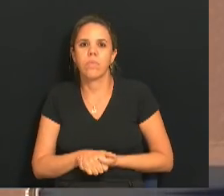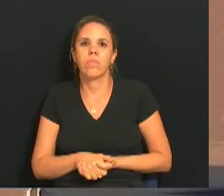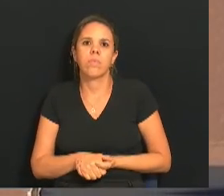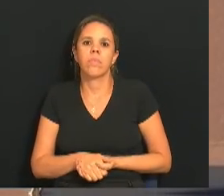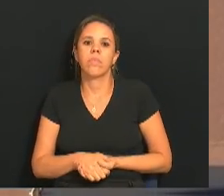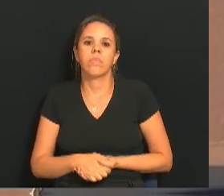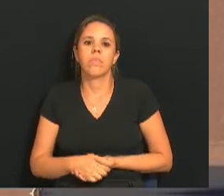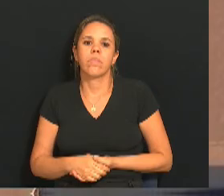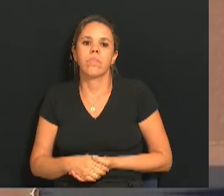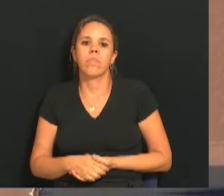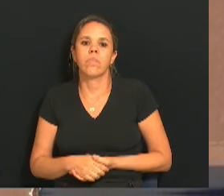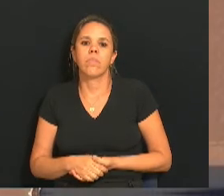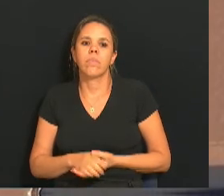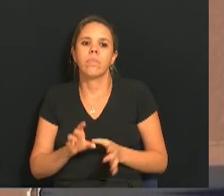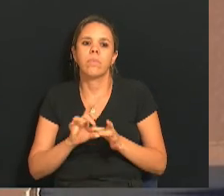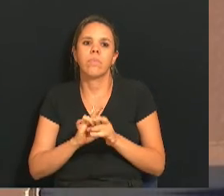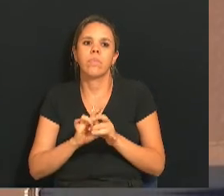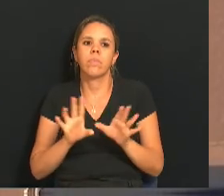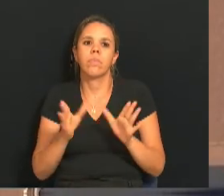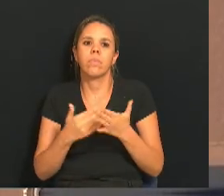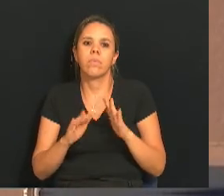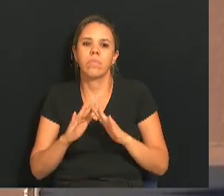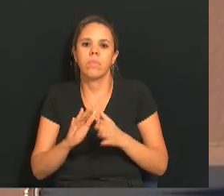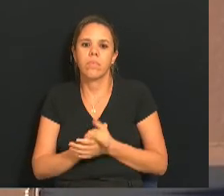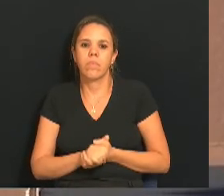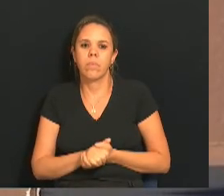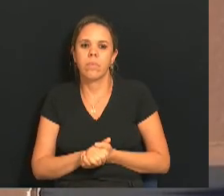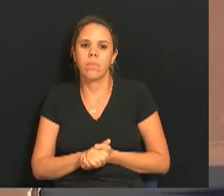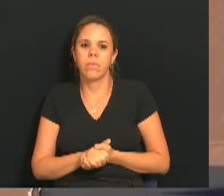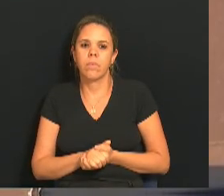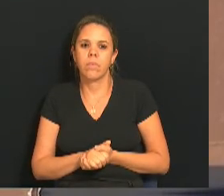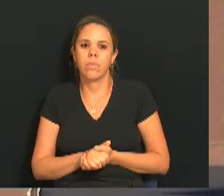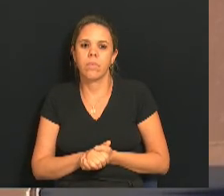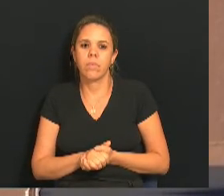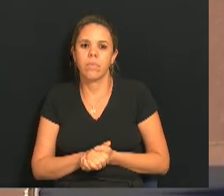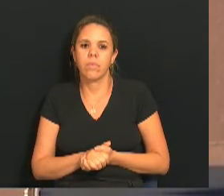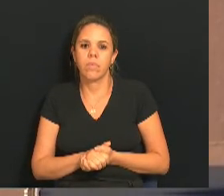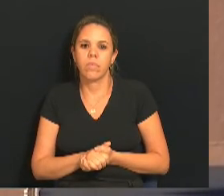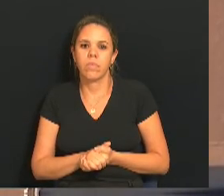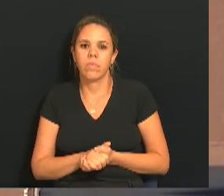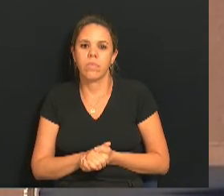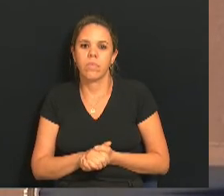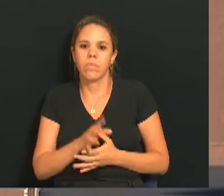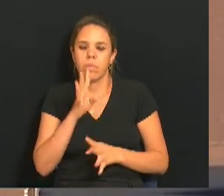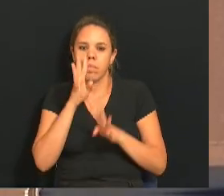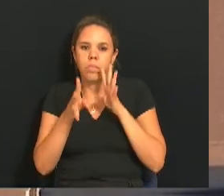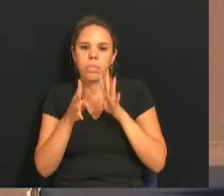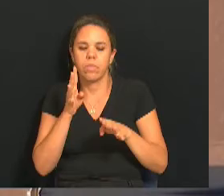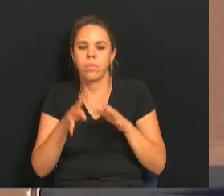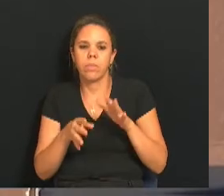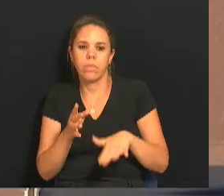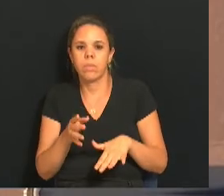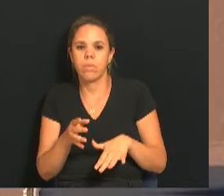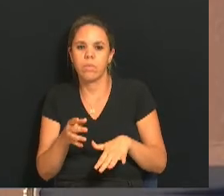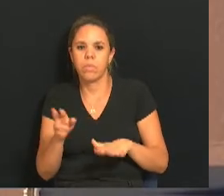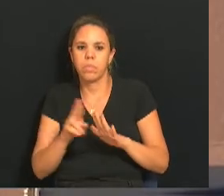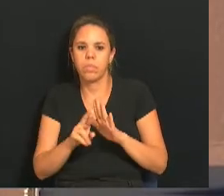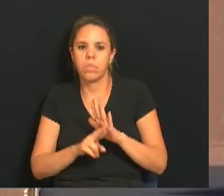ao ambiente democrático da escola, havendo aí a acusação de uma determinada